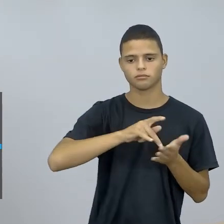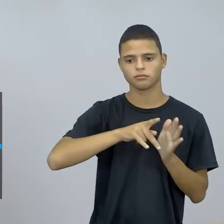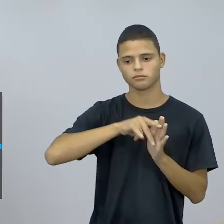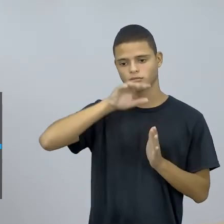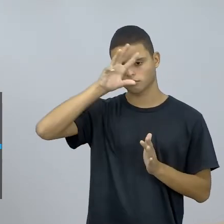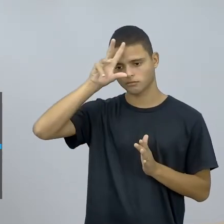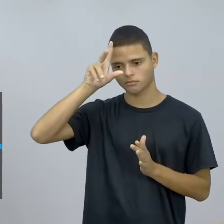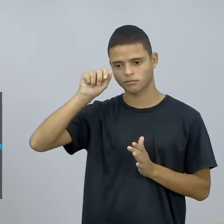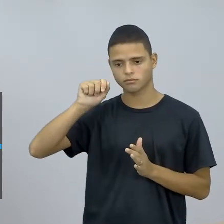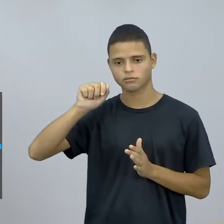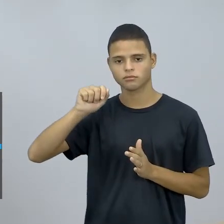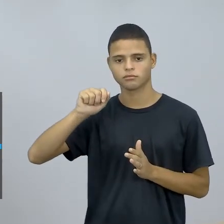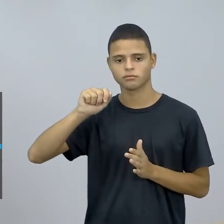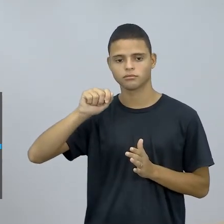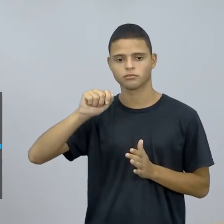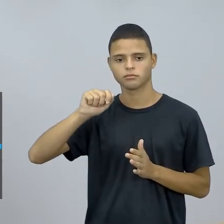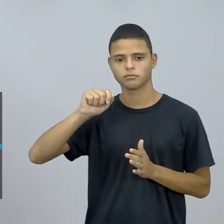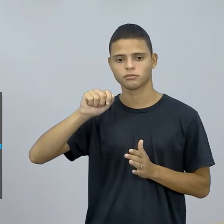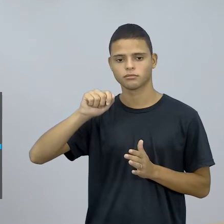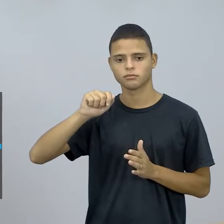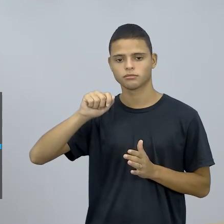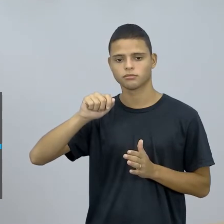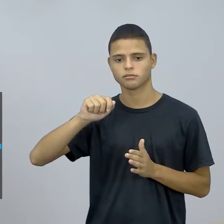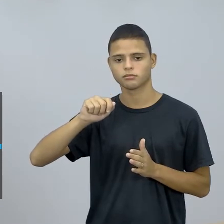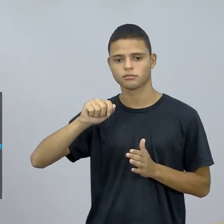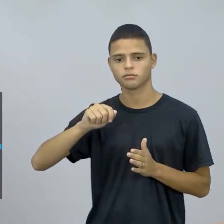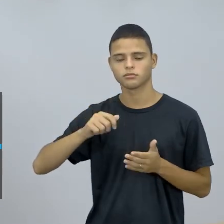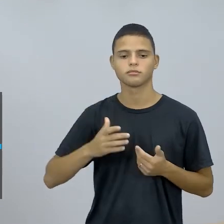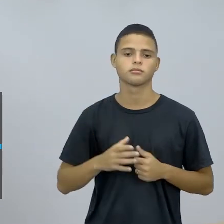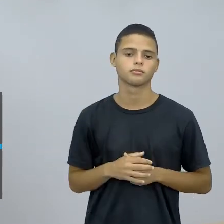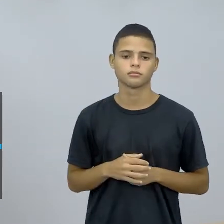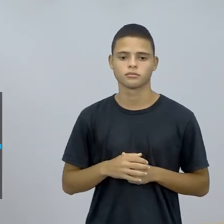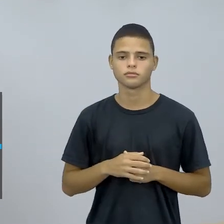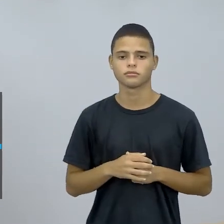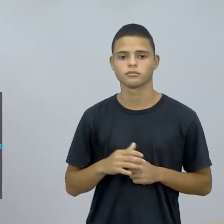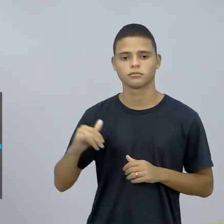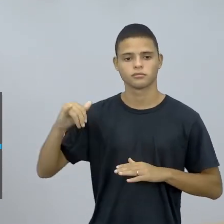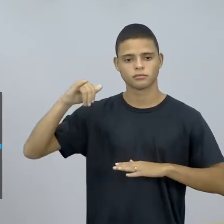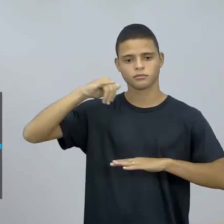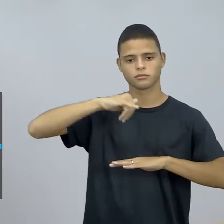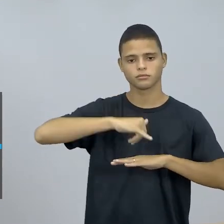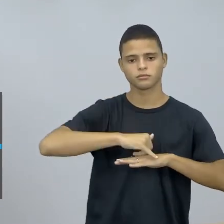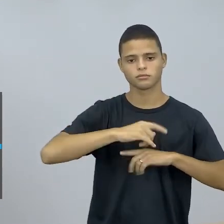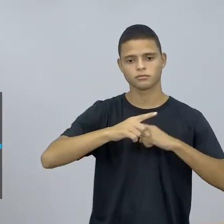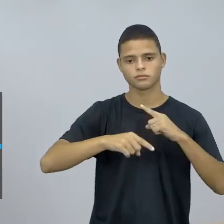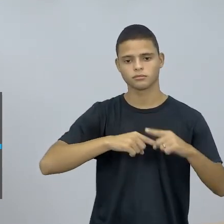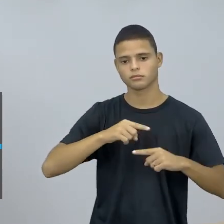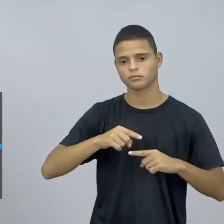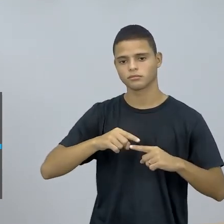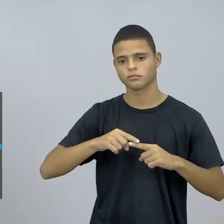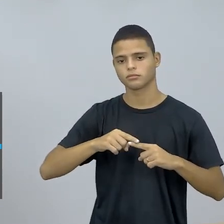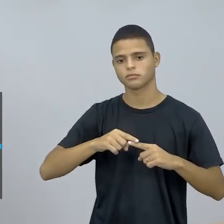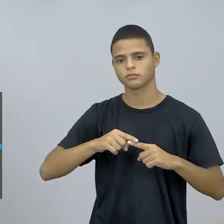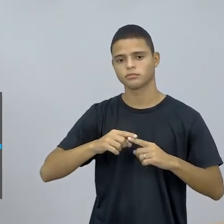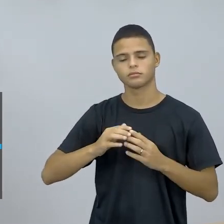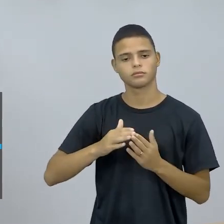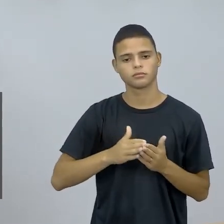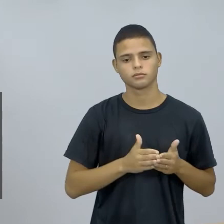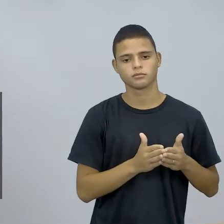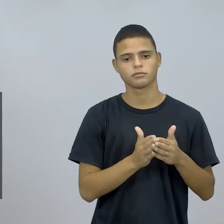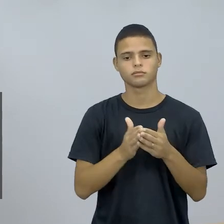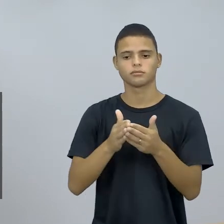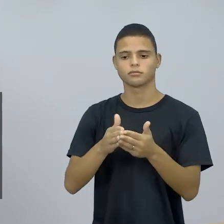E eu fui até Coari de avião, depois de lancha-jato. Que é maravilhoso.